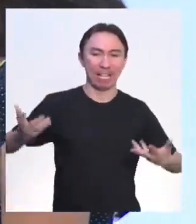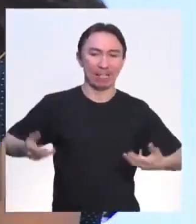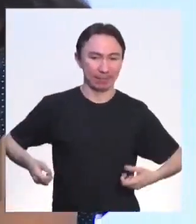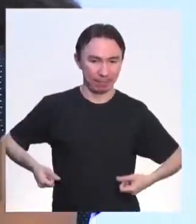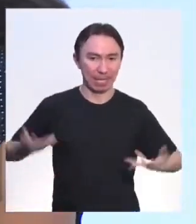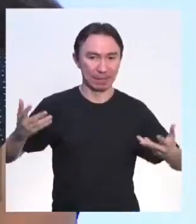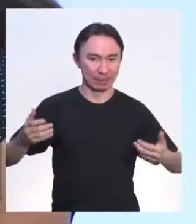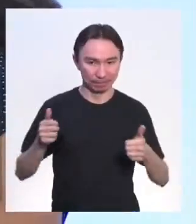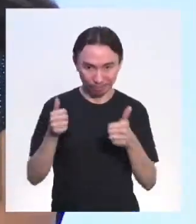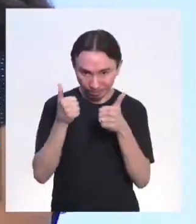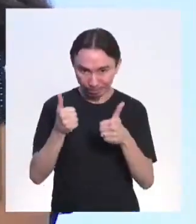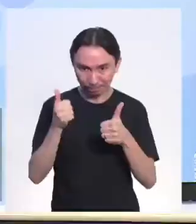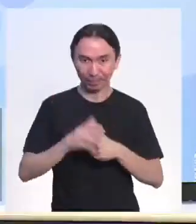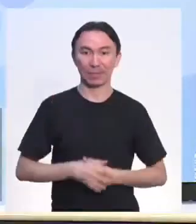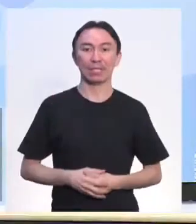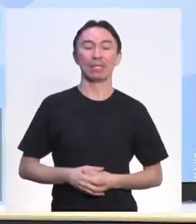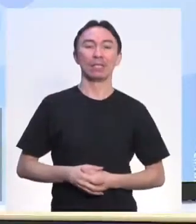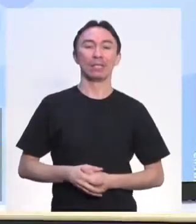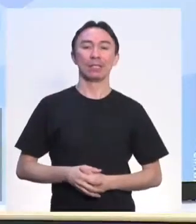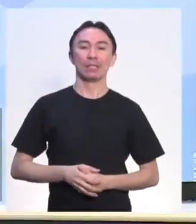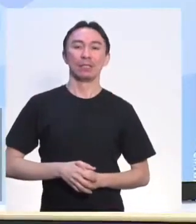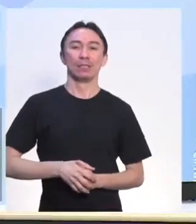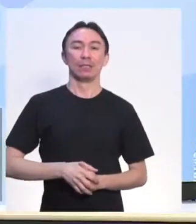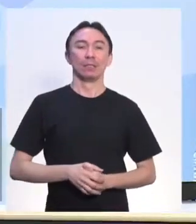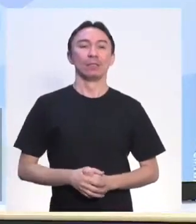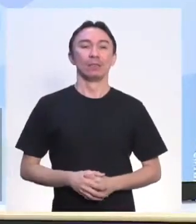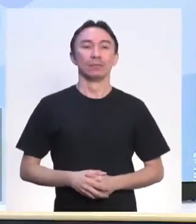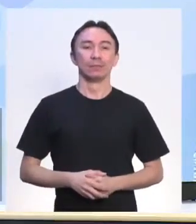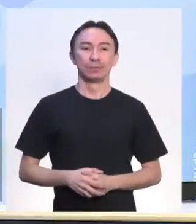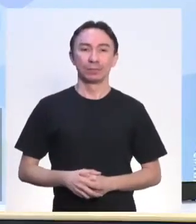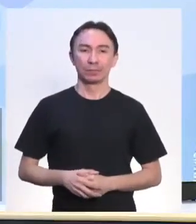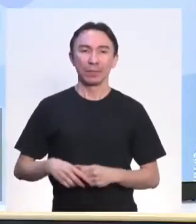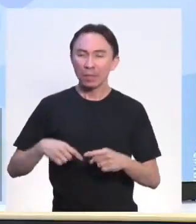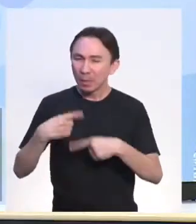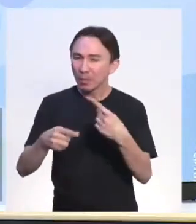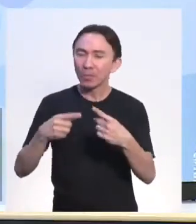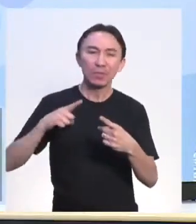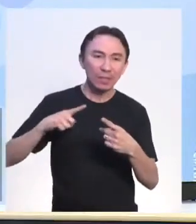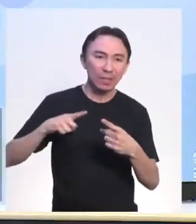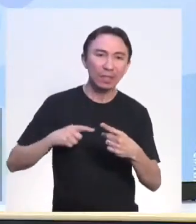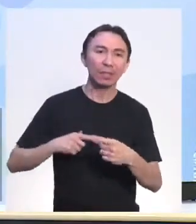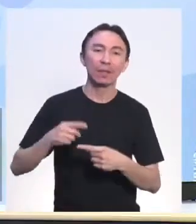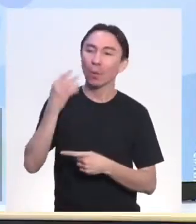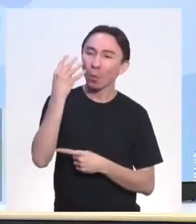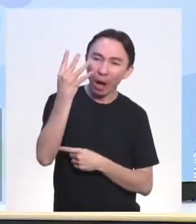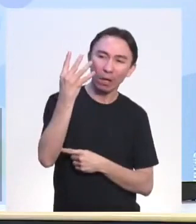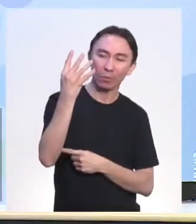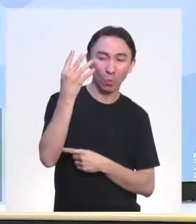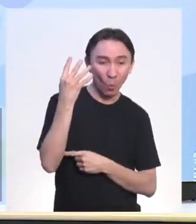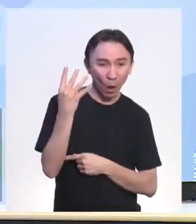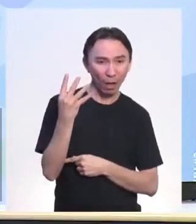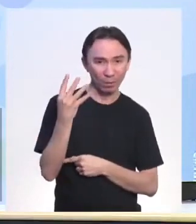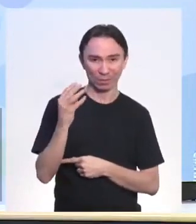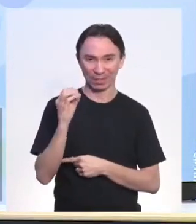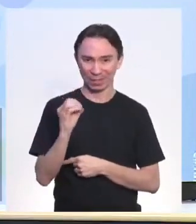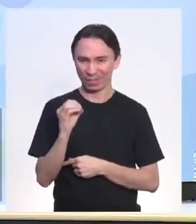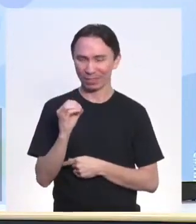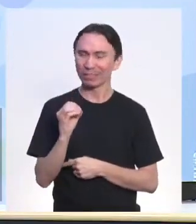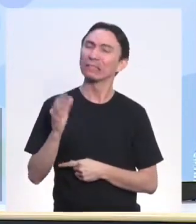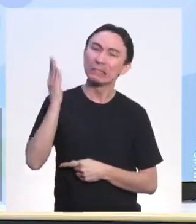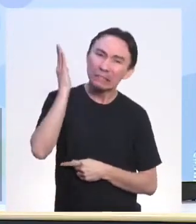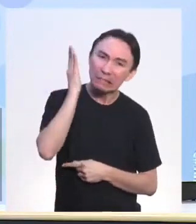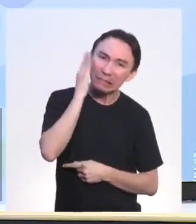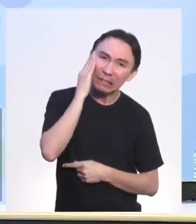Muito bem. Depois eu tenho 4, 4 e 0. Então, eu sei que aluguel e